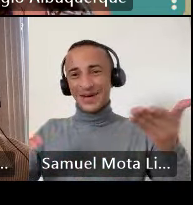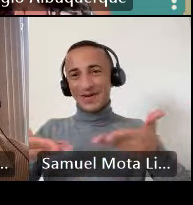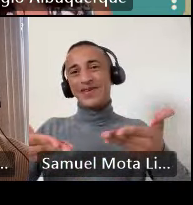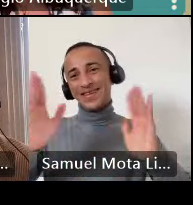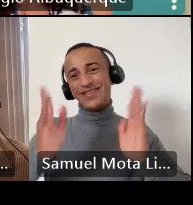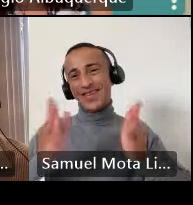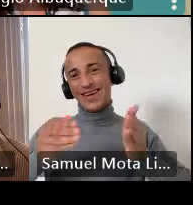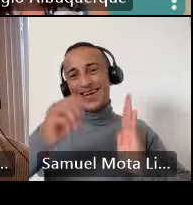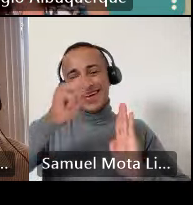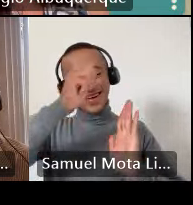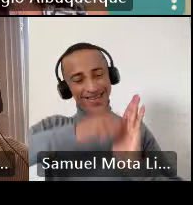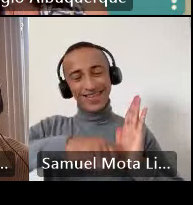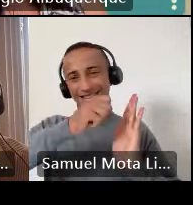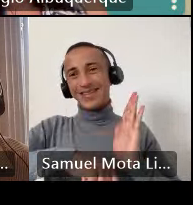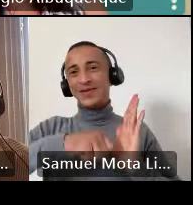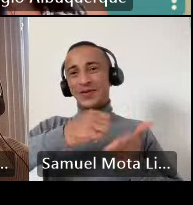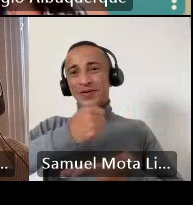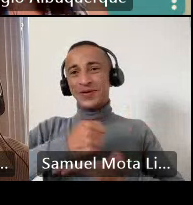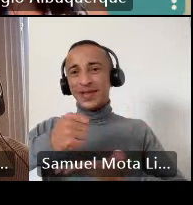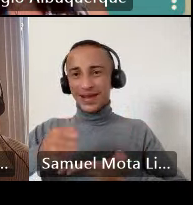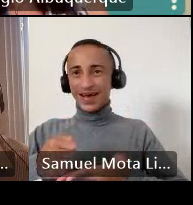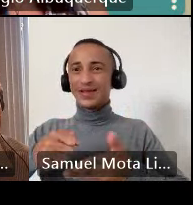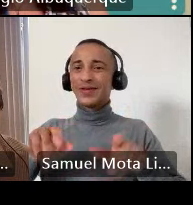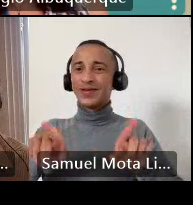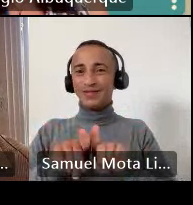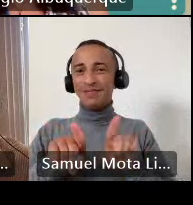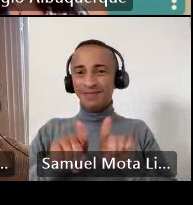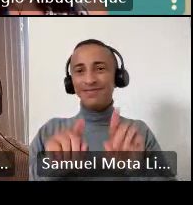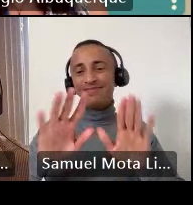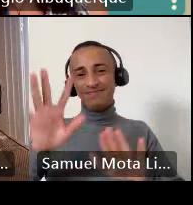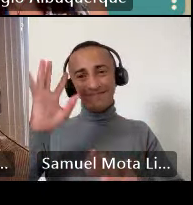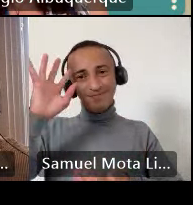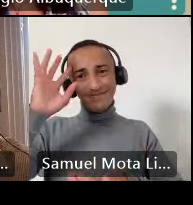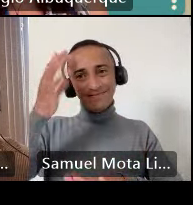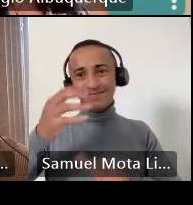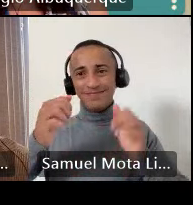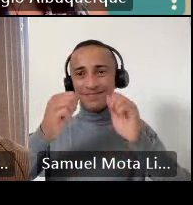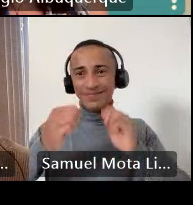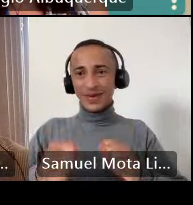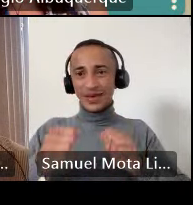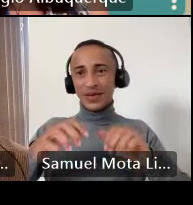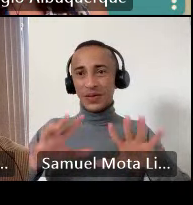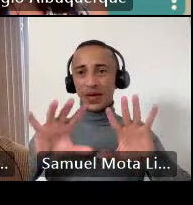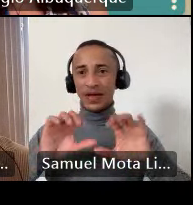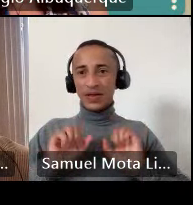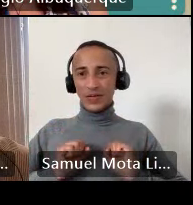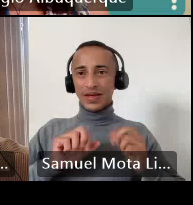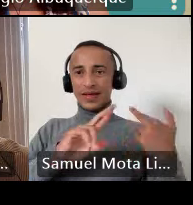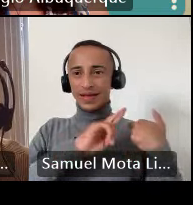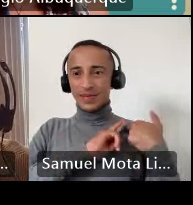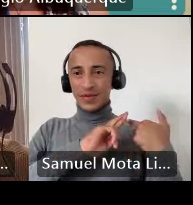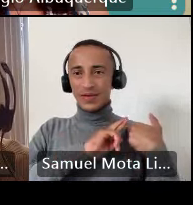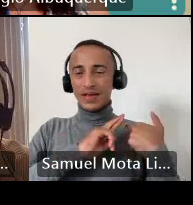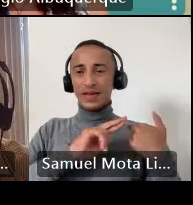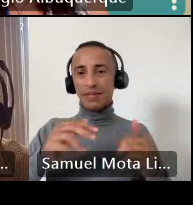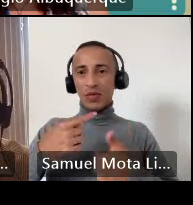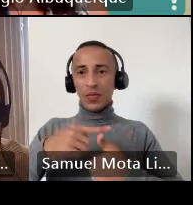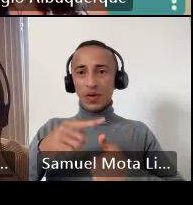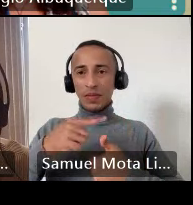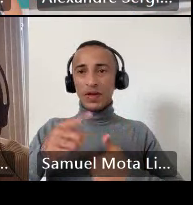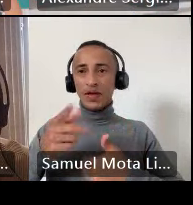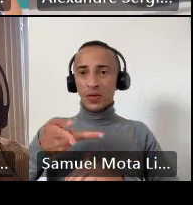oportuno a gente foi uma decisão que eu falei eu poderia não minha responsabilidade né eu falei foi meu primeiro contrato